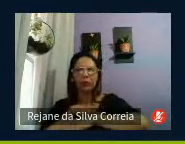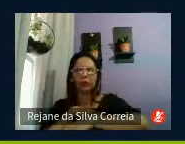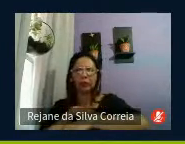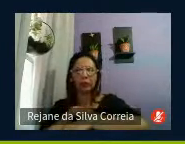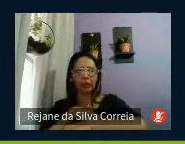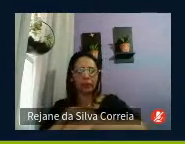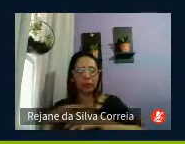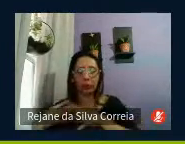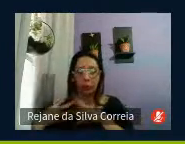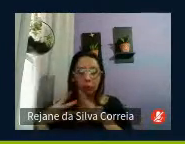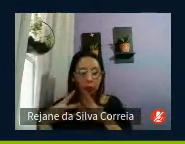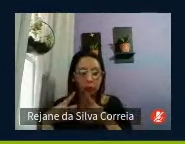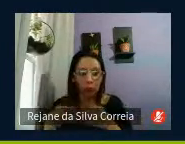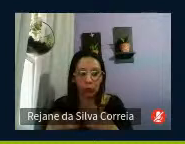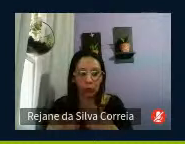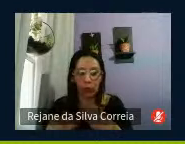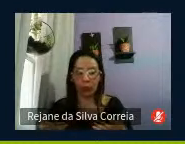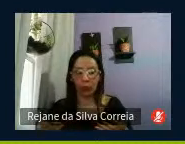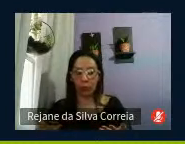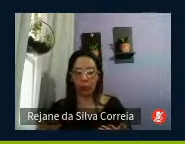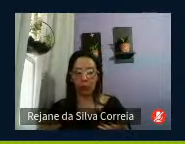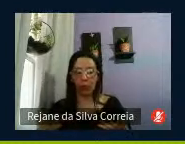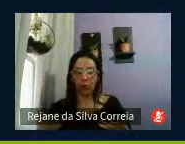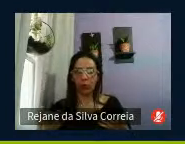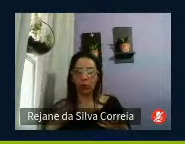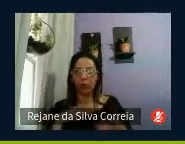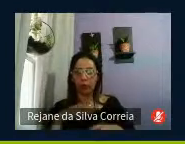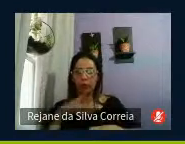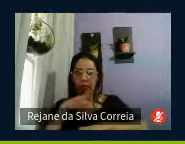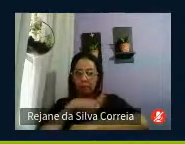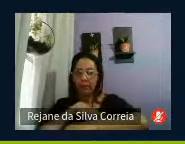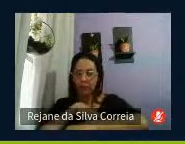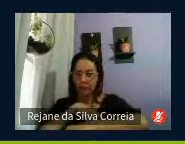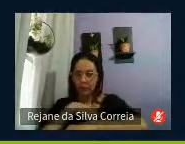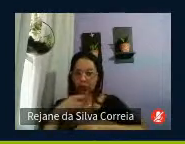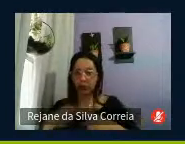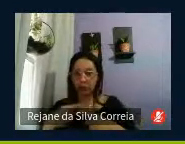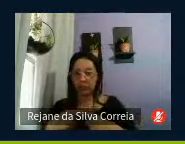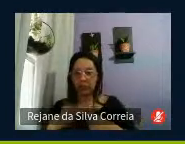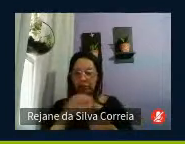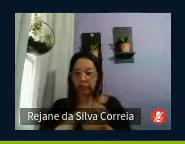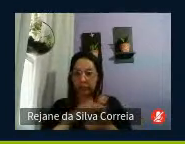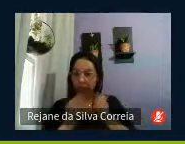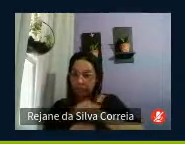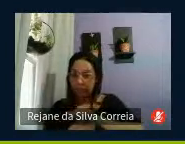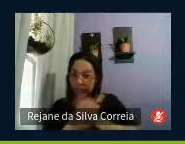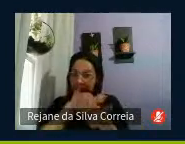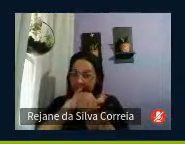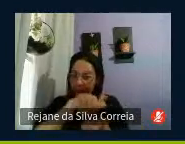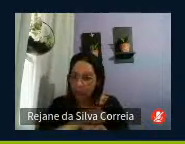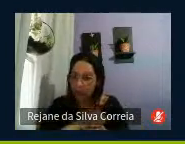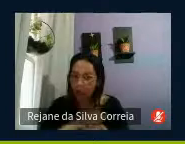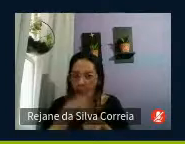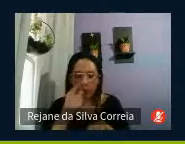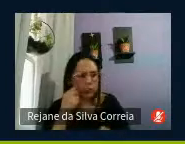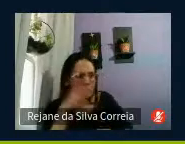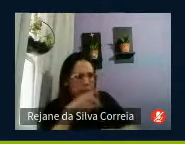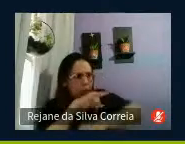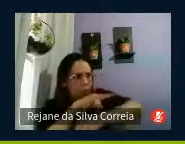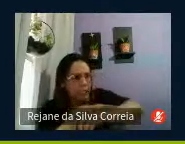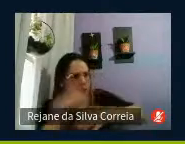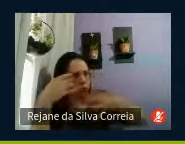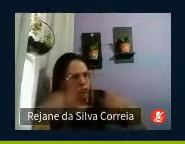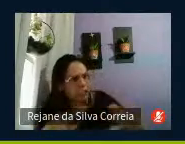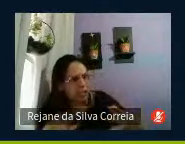quê? Até os banheiros, porque precisa ter adaptação, precisa ter um olhar adaptativo em toda